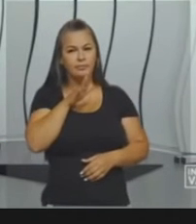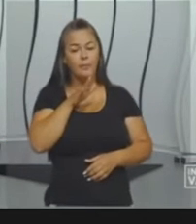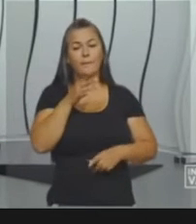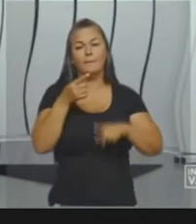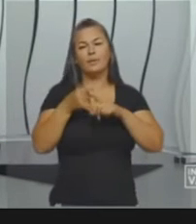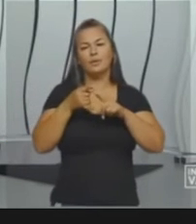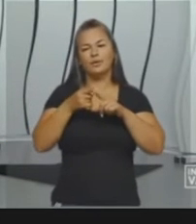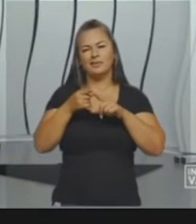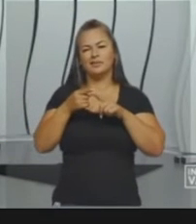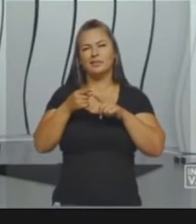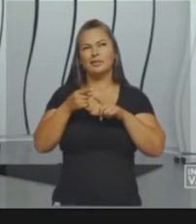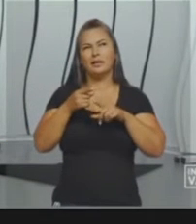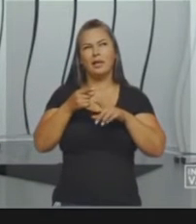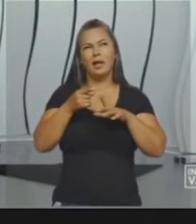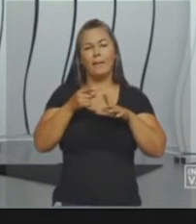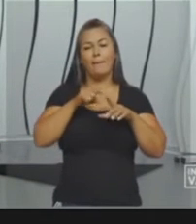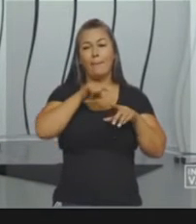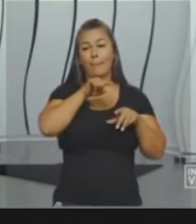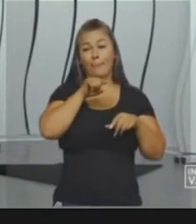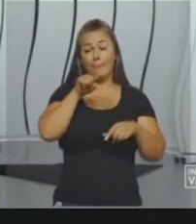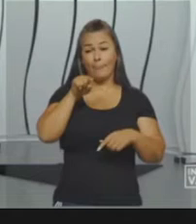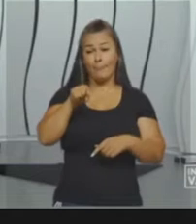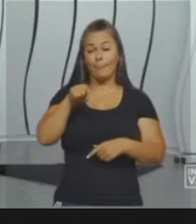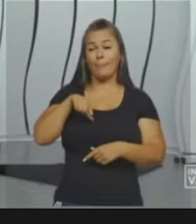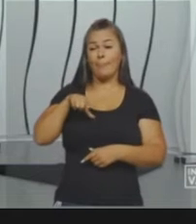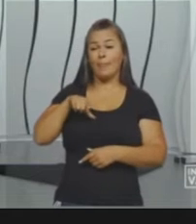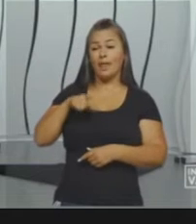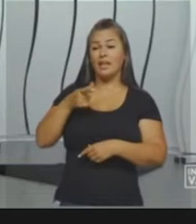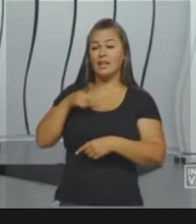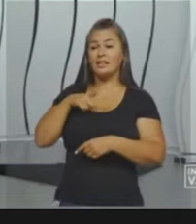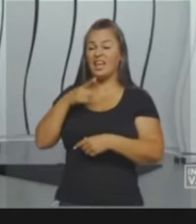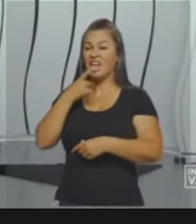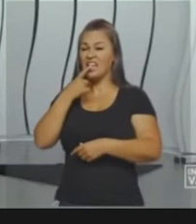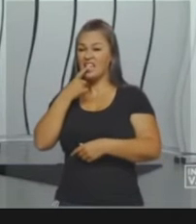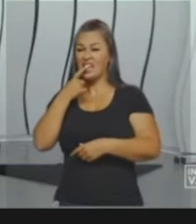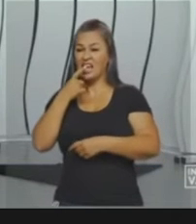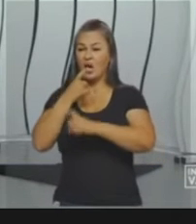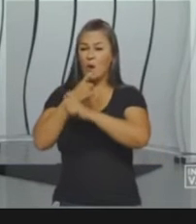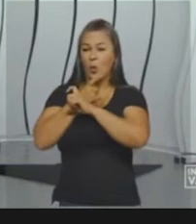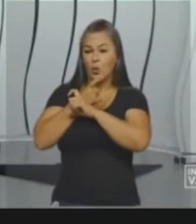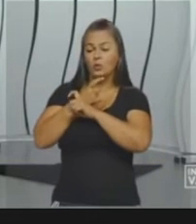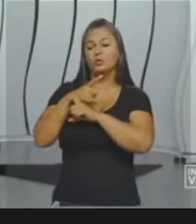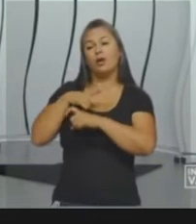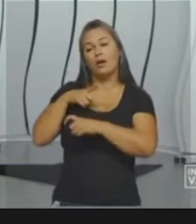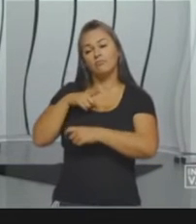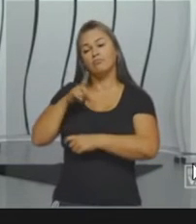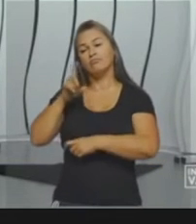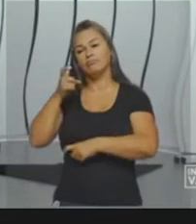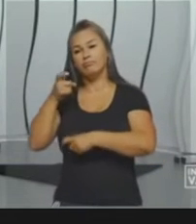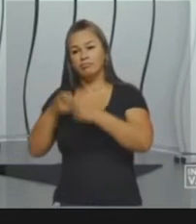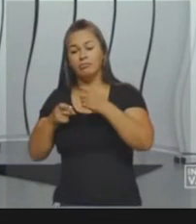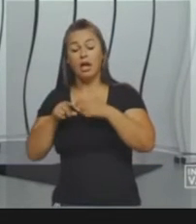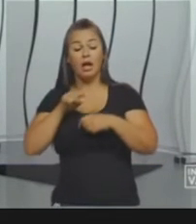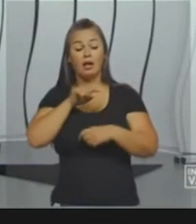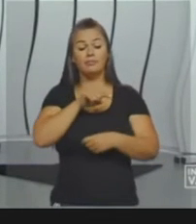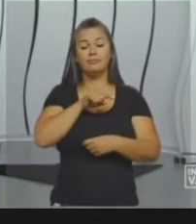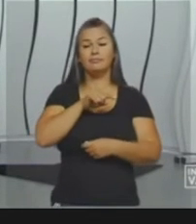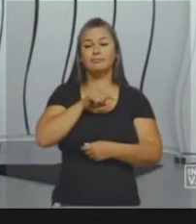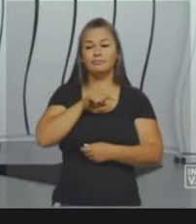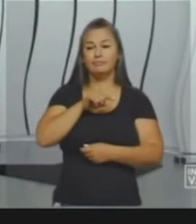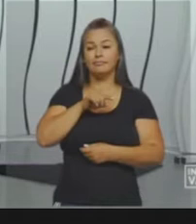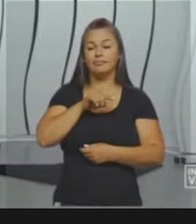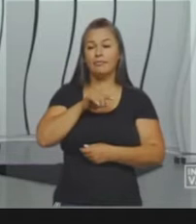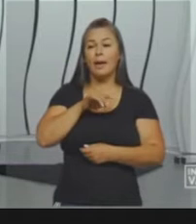maioria a gente tem mais reprodução sexuada, e nos invertebrados existem muitos animais que fazem reprodução assexuada, mas existem as